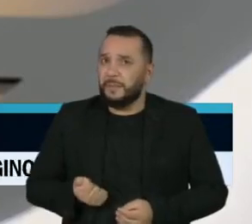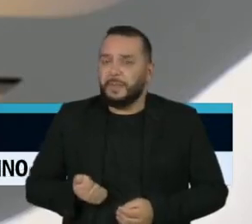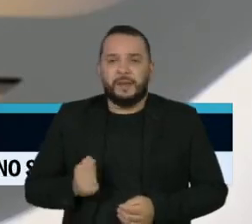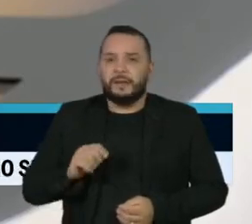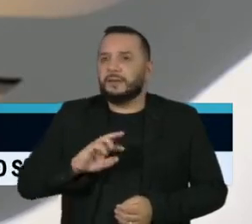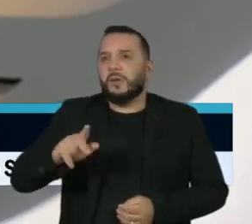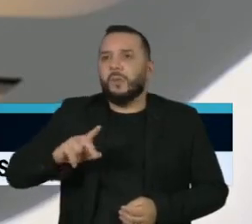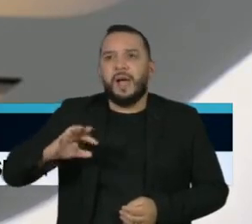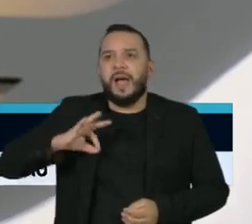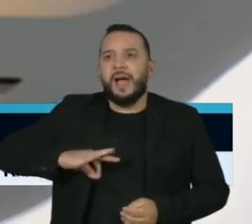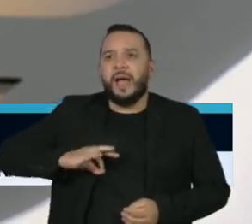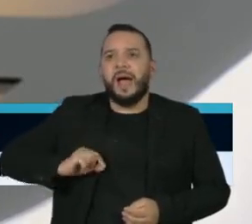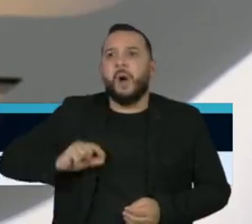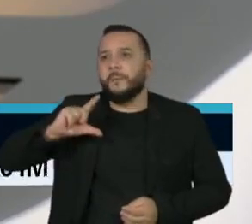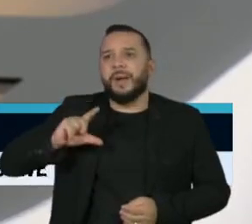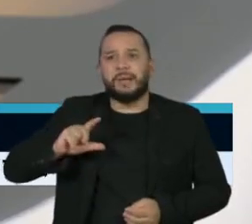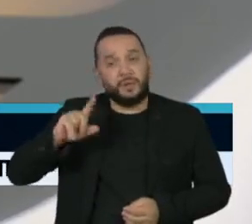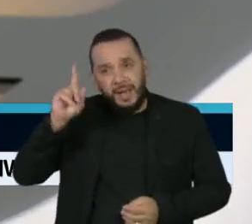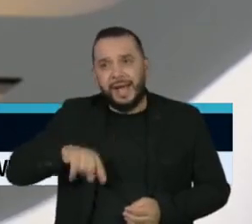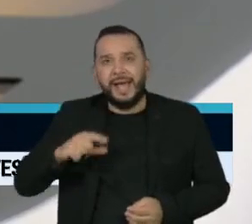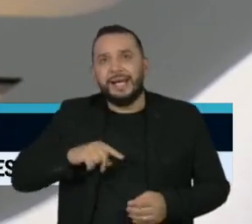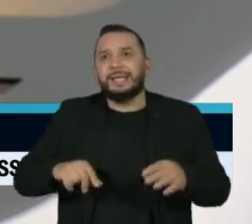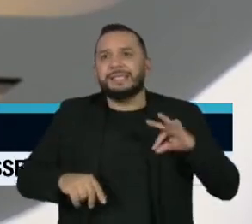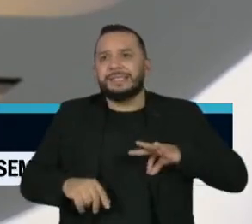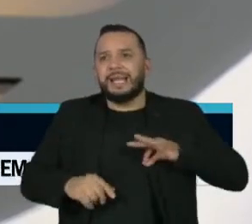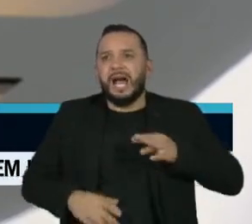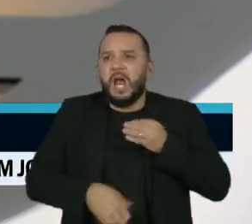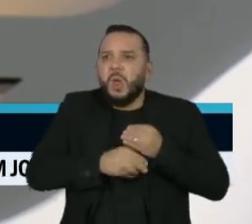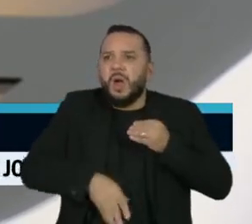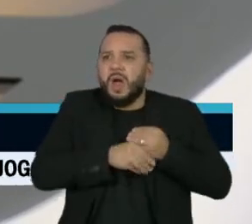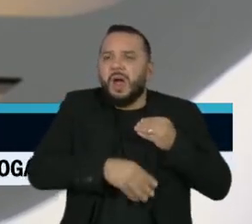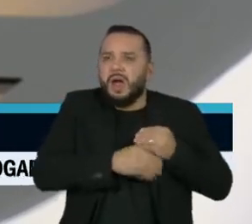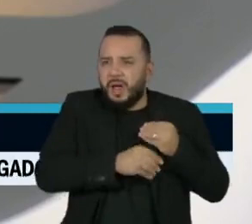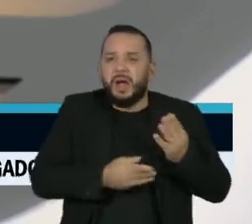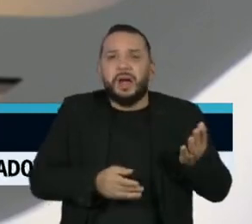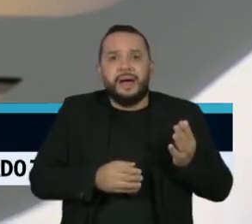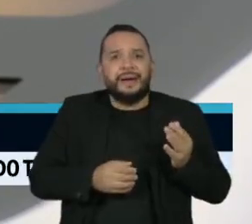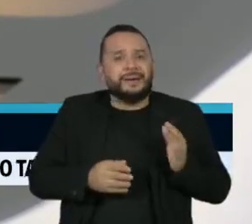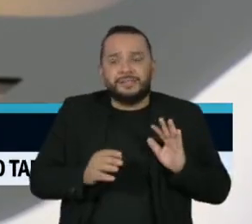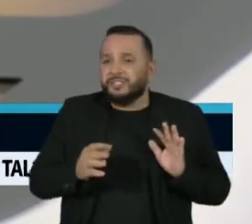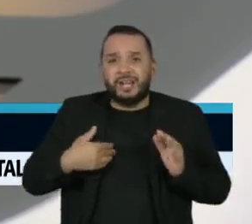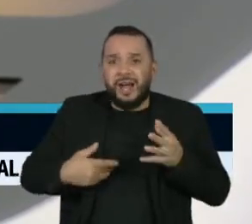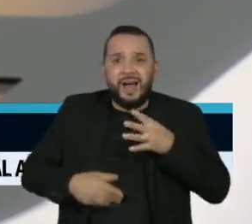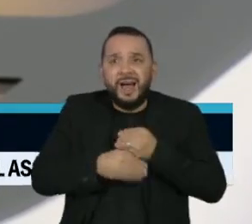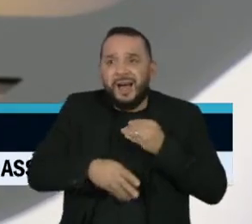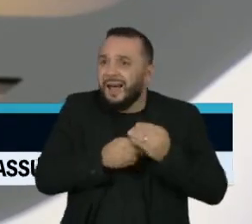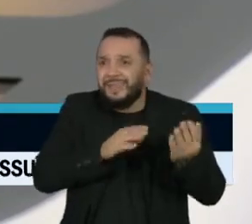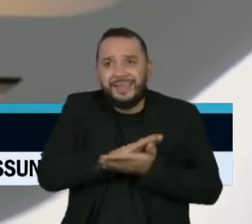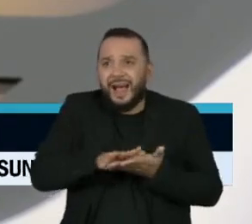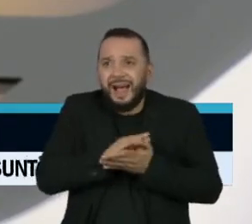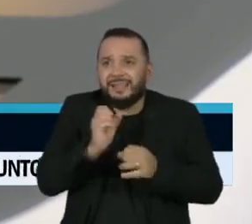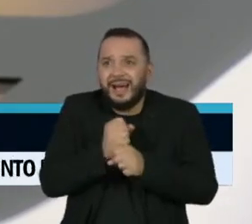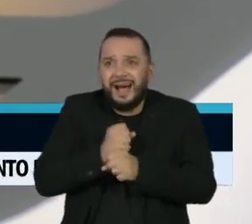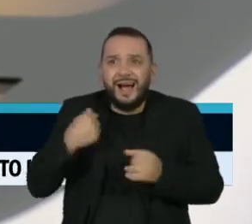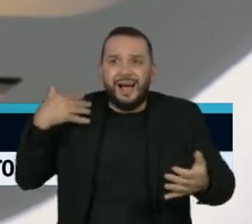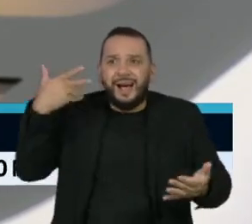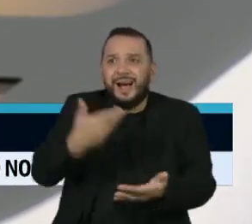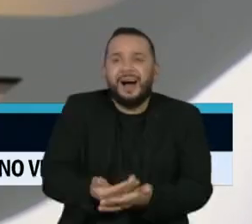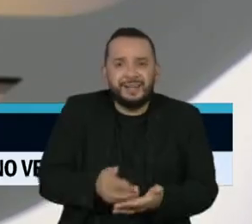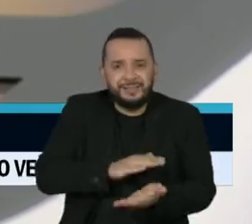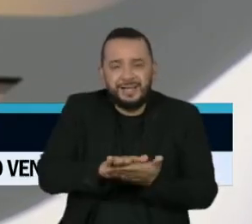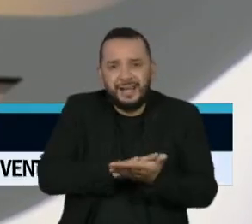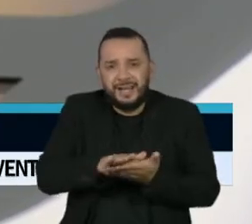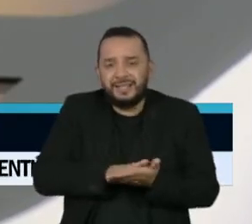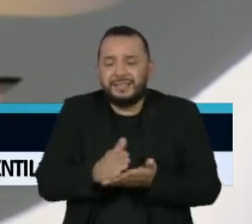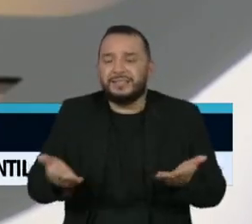aumento, não há reajuste. Reajuste seria a correção salarial, grosso modo. Nem isso, há anos. E a situação é cada vez pior do